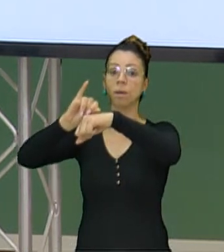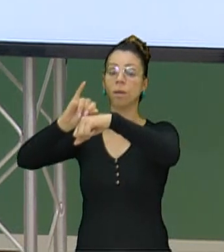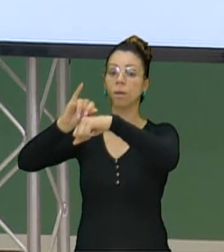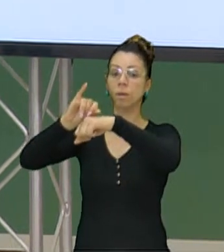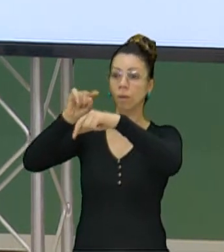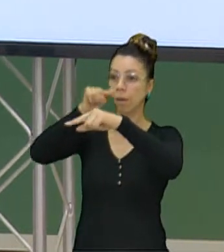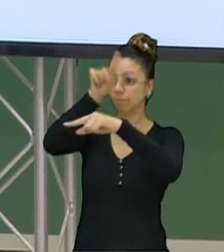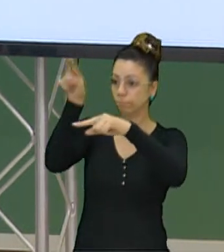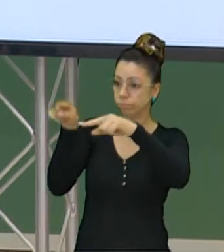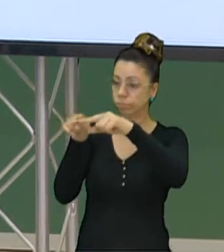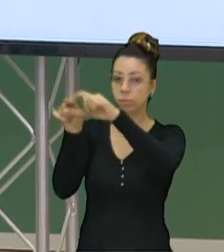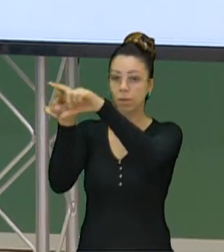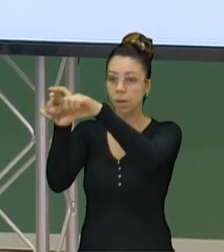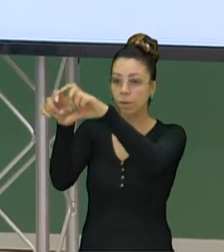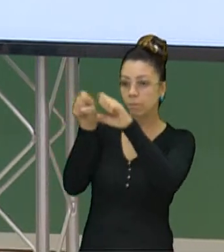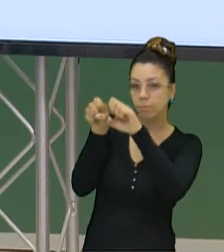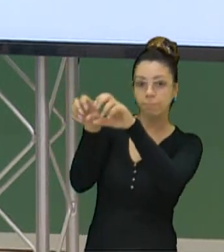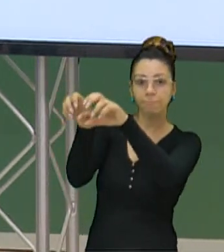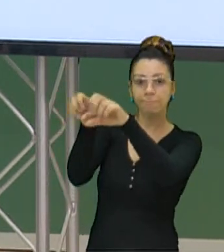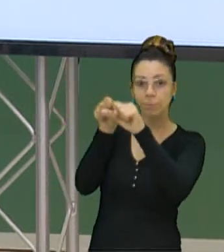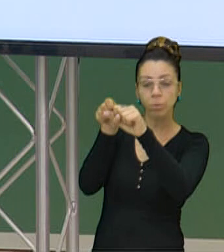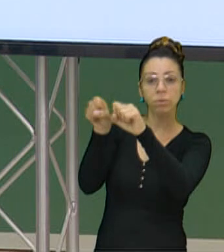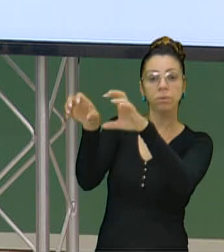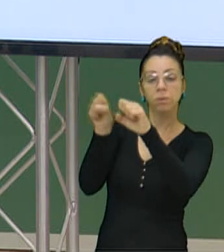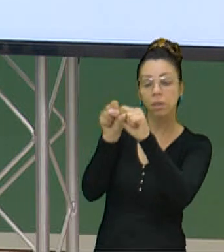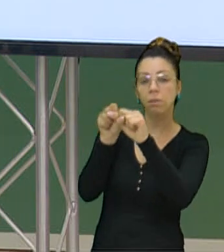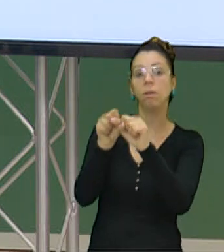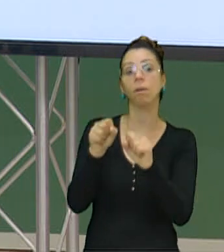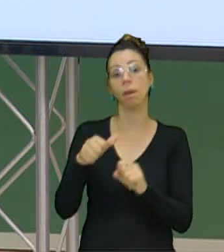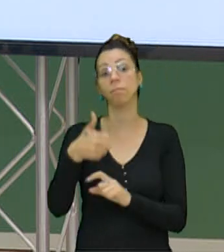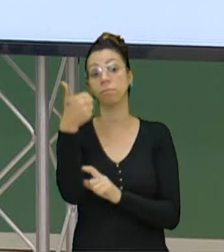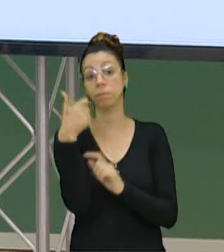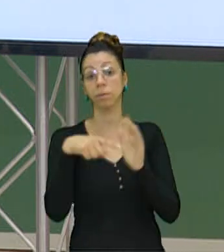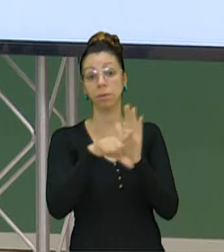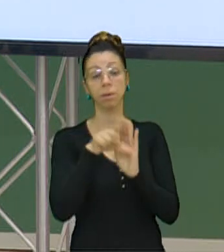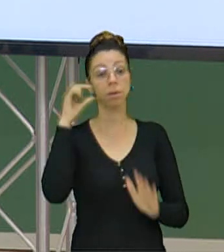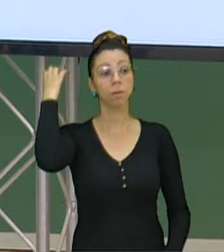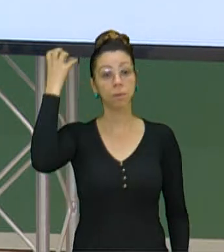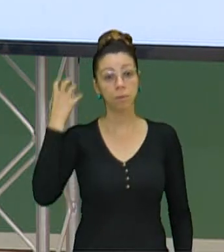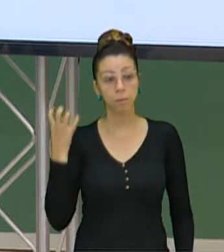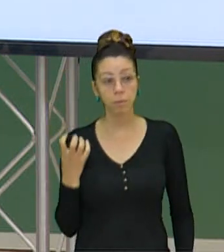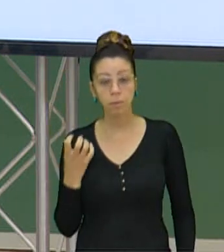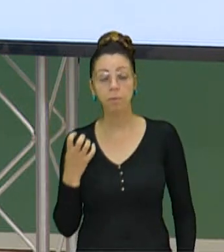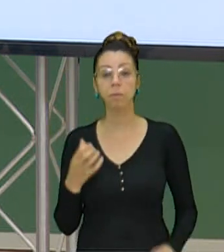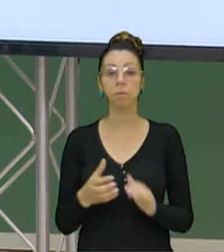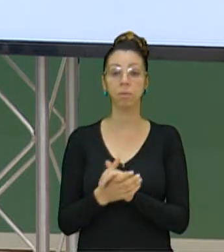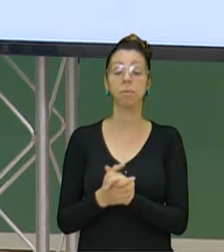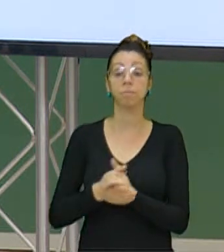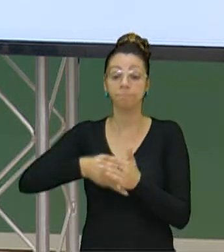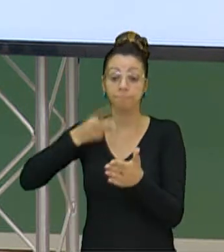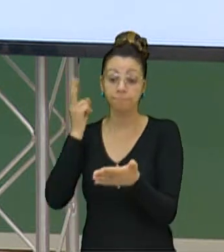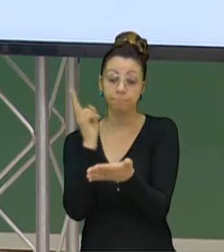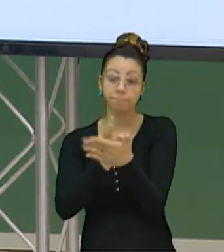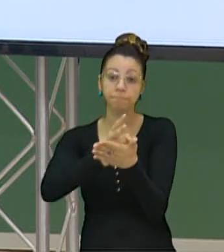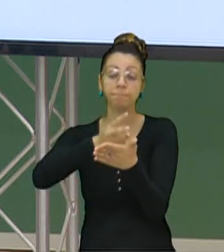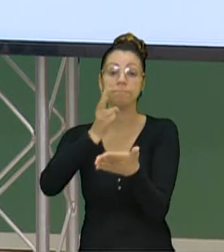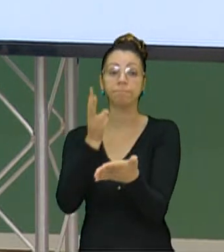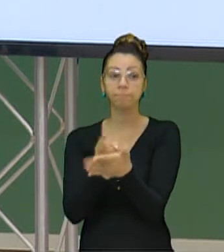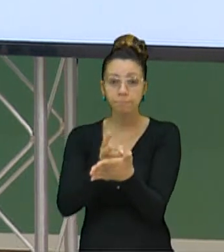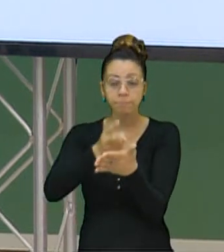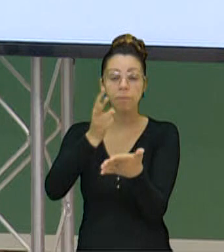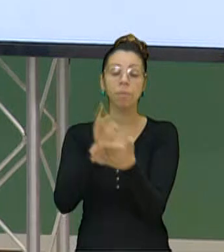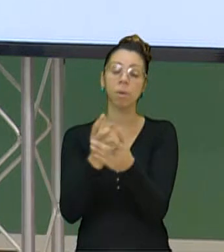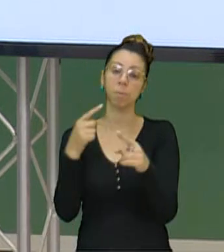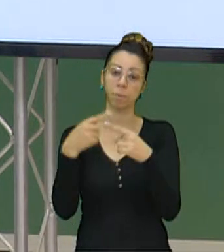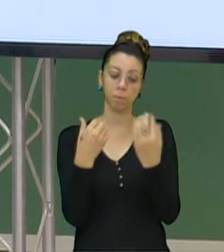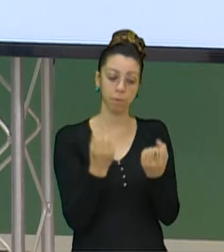de Newton, né? Tendência da massa, o objeto a tendência dele é sempre permanecer, né? Porque ele tem